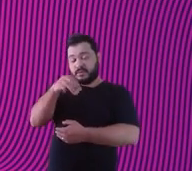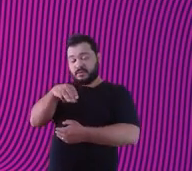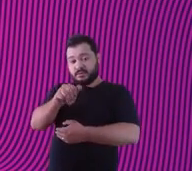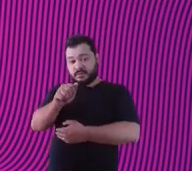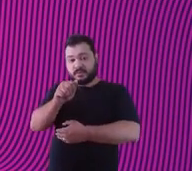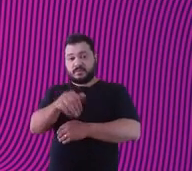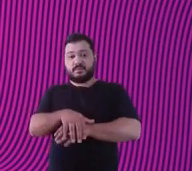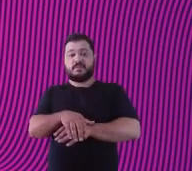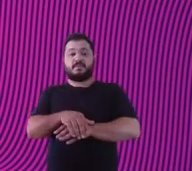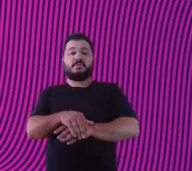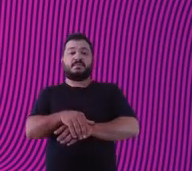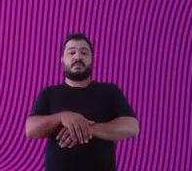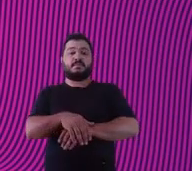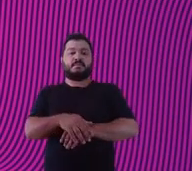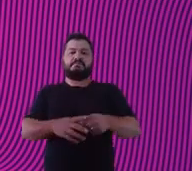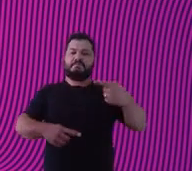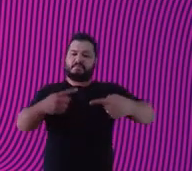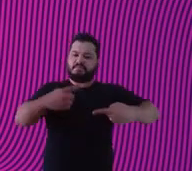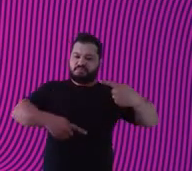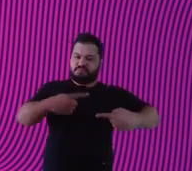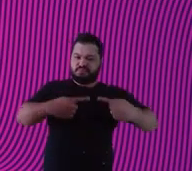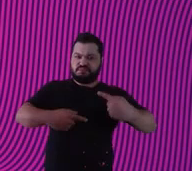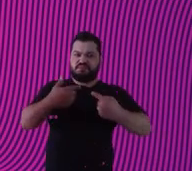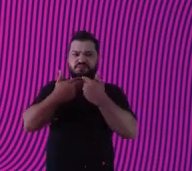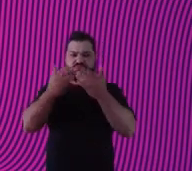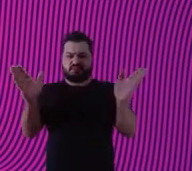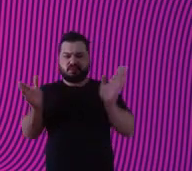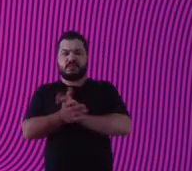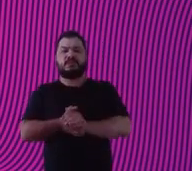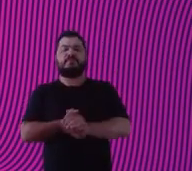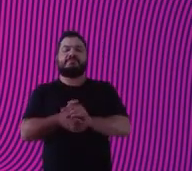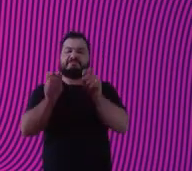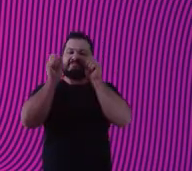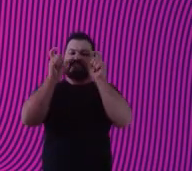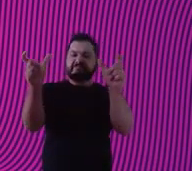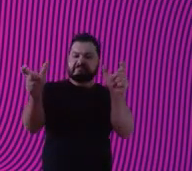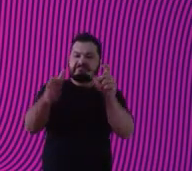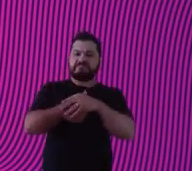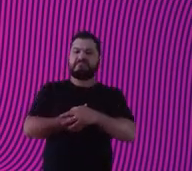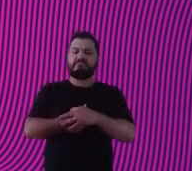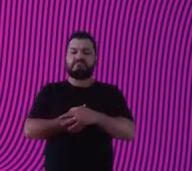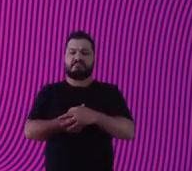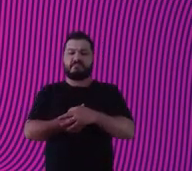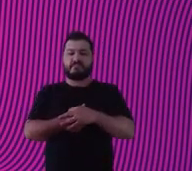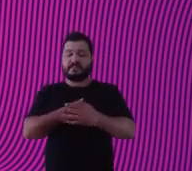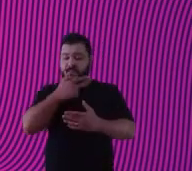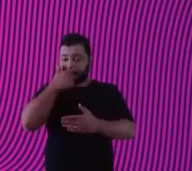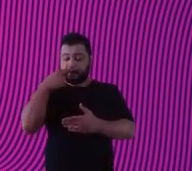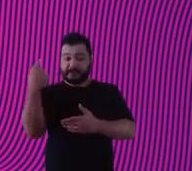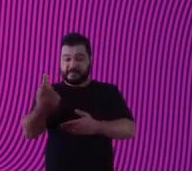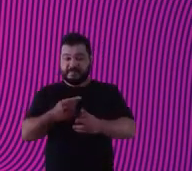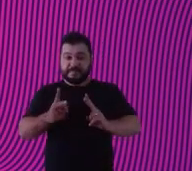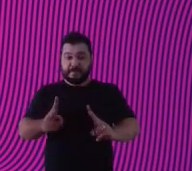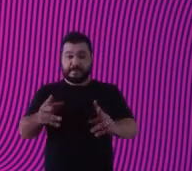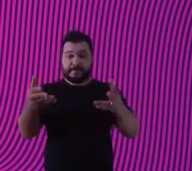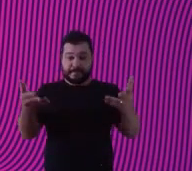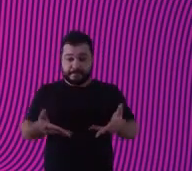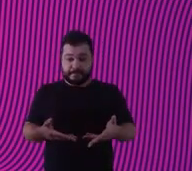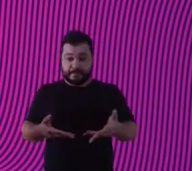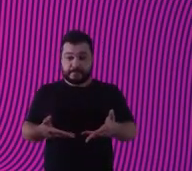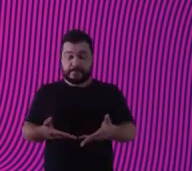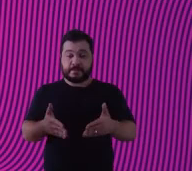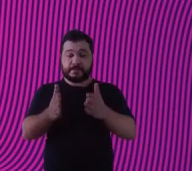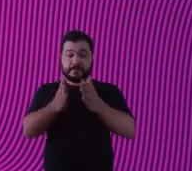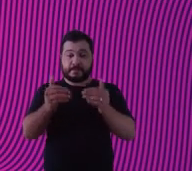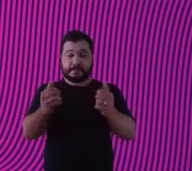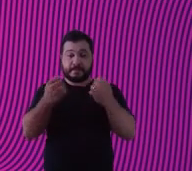ter uma expressão muito abrangente muito interessante e nós seguimos agora pedindo